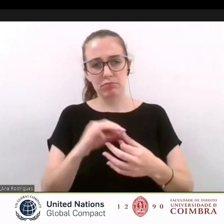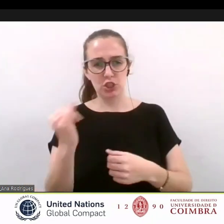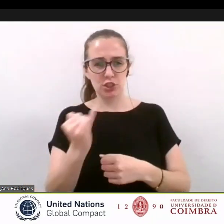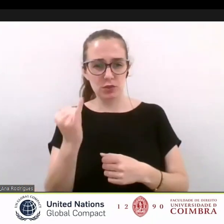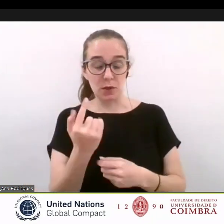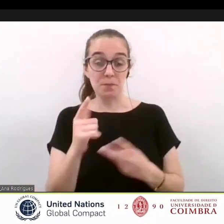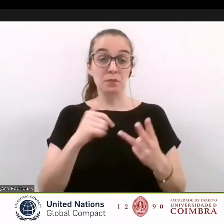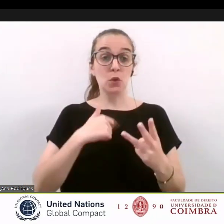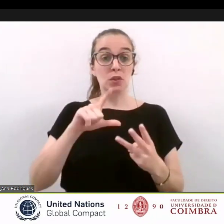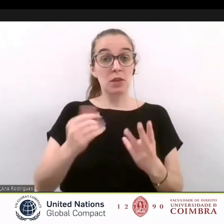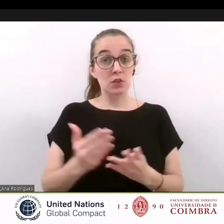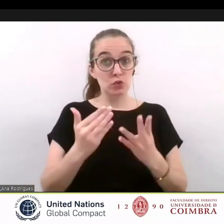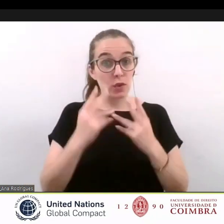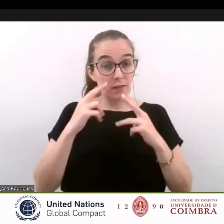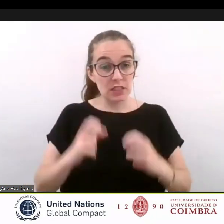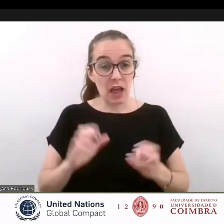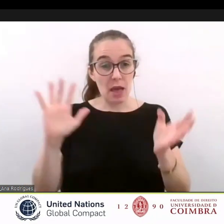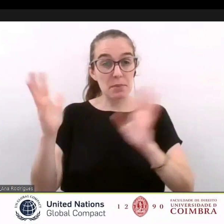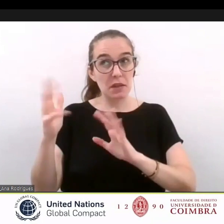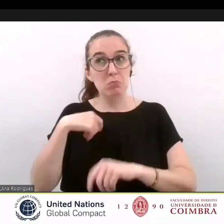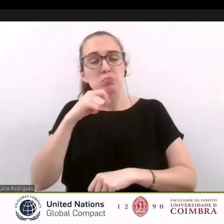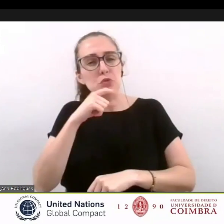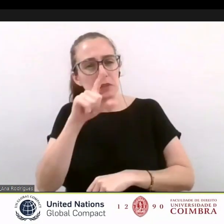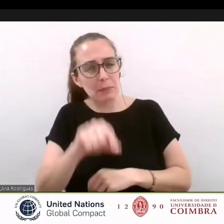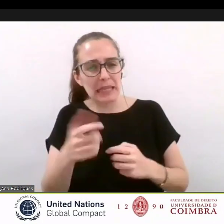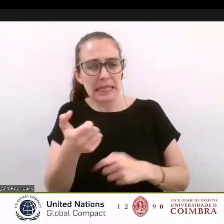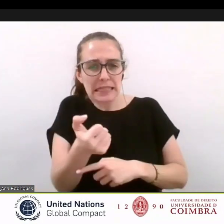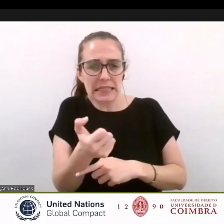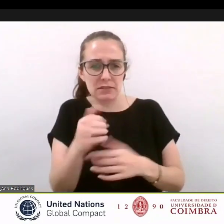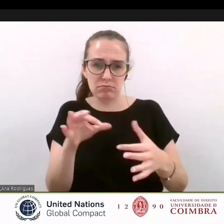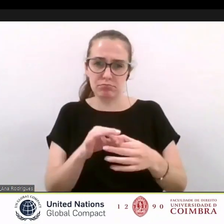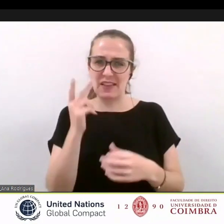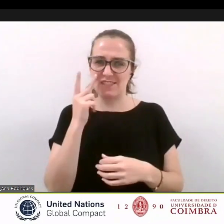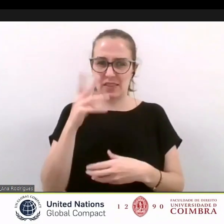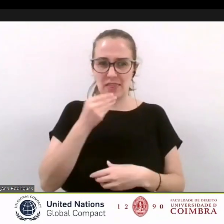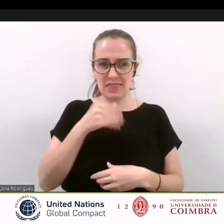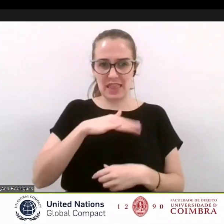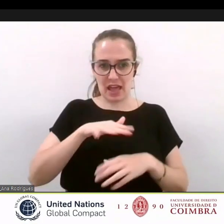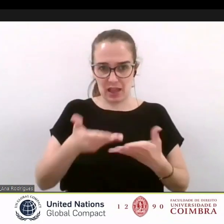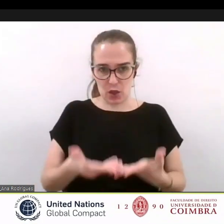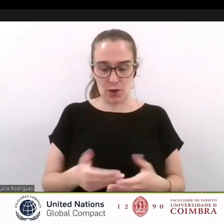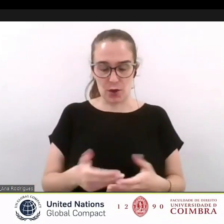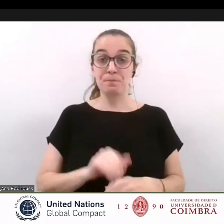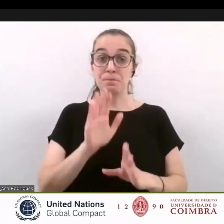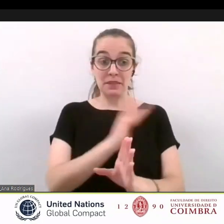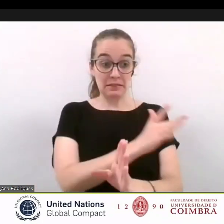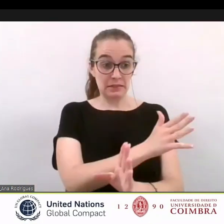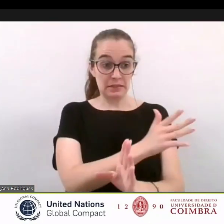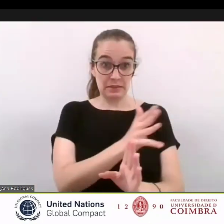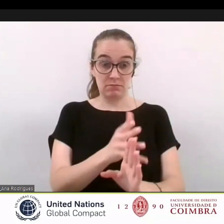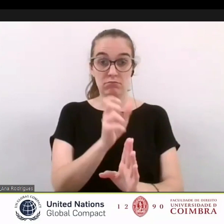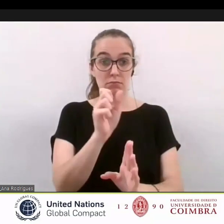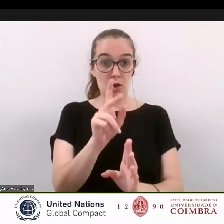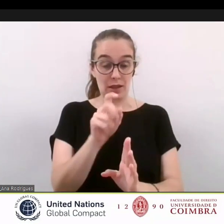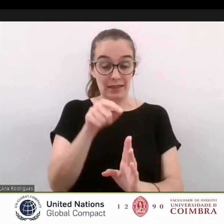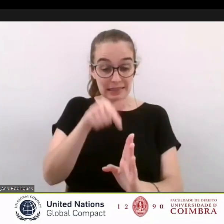Direito Ambiental, seria o 15 sobre Vida na Terra, por exemplo. Mas aquilo que nos é pedido agora é que olhemos